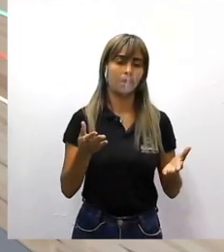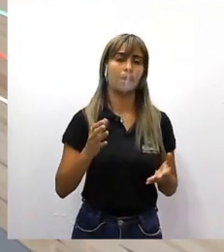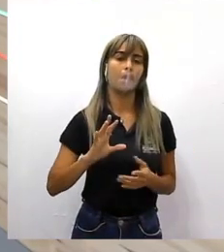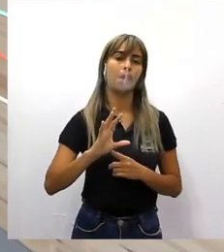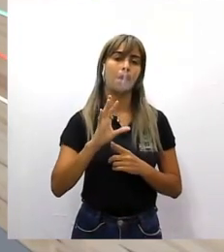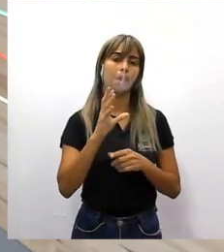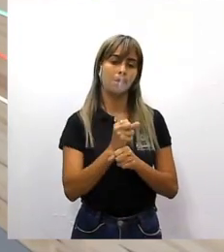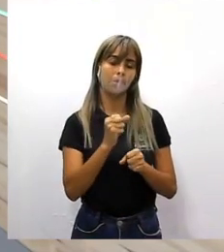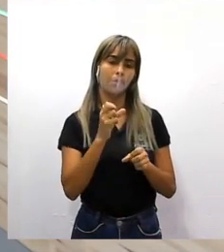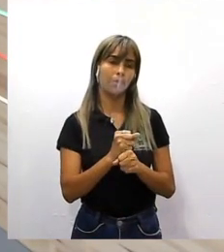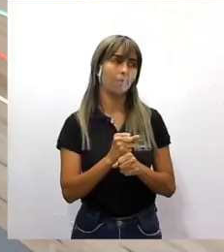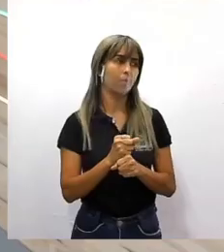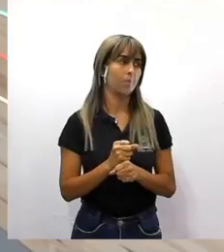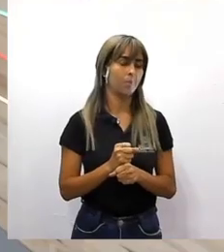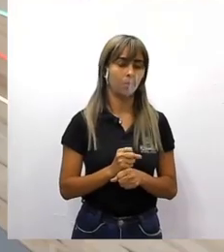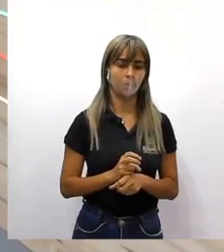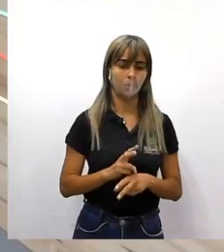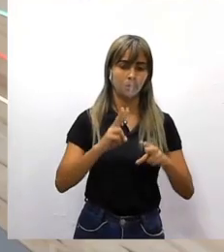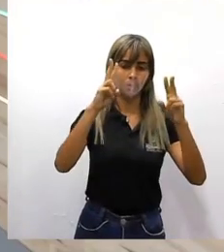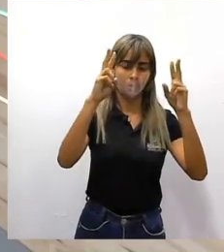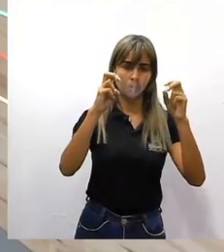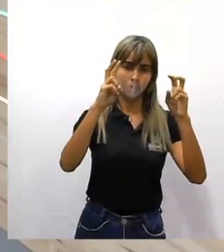resolveu questões